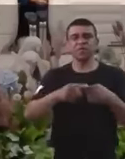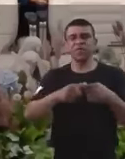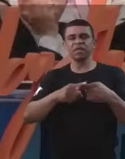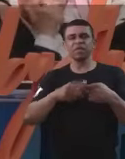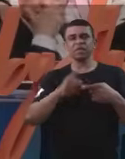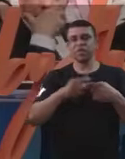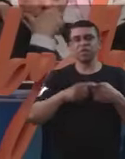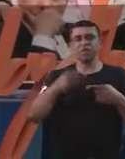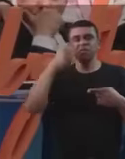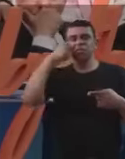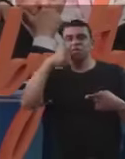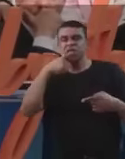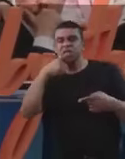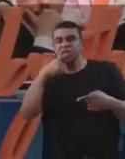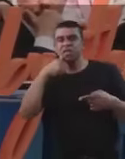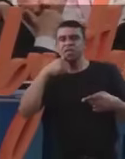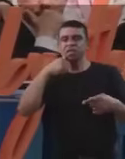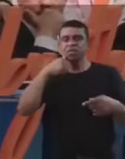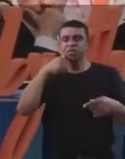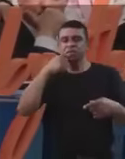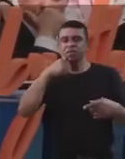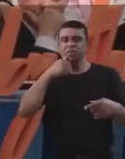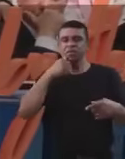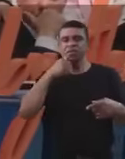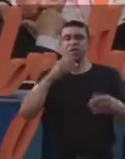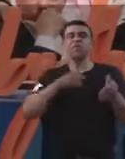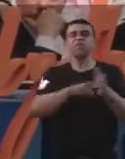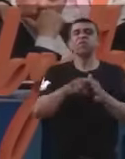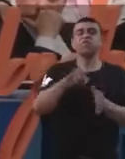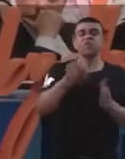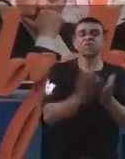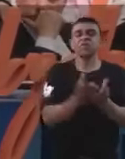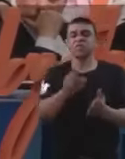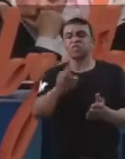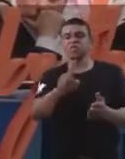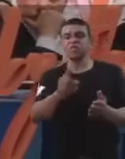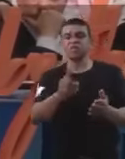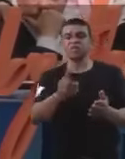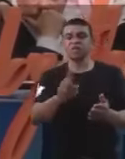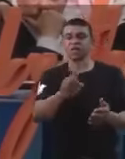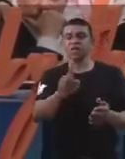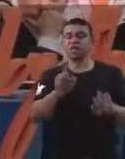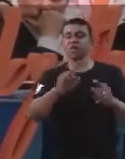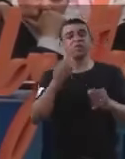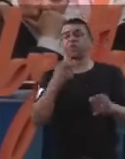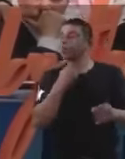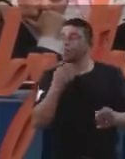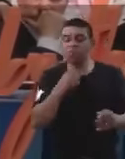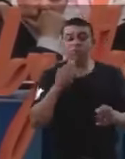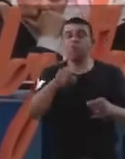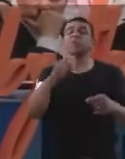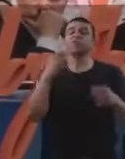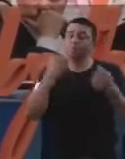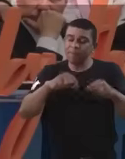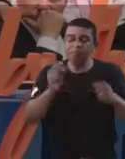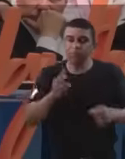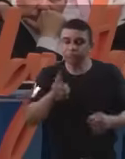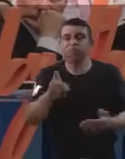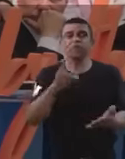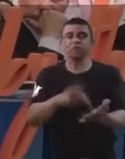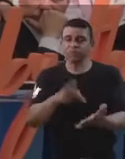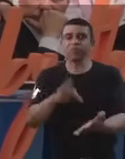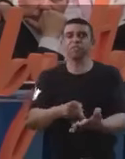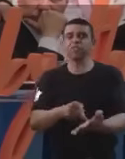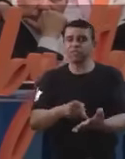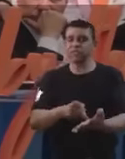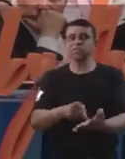cabeça. Não negue o nome de Jesus e os princípios bíblicos por causa daquele professor comunistinha que não sabe educar,